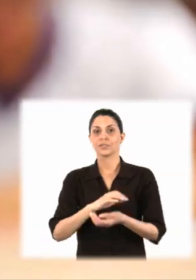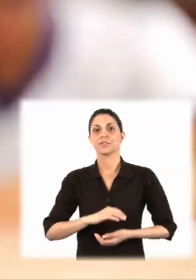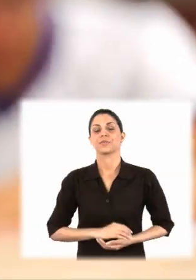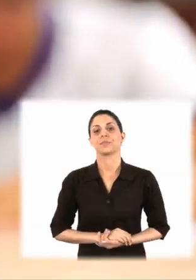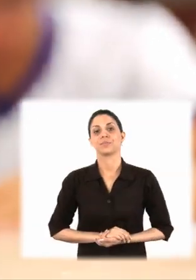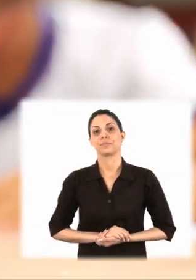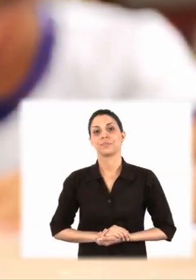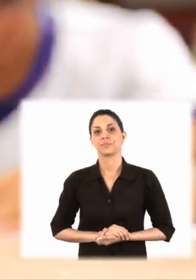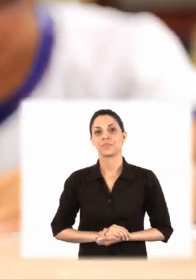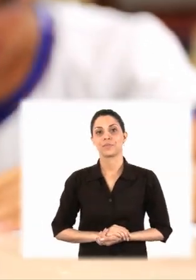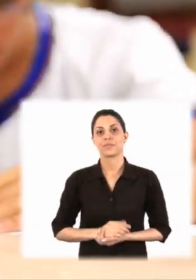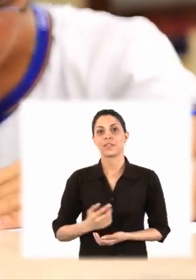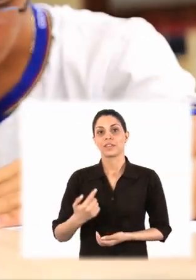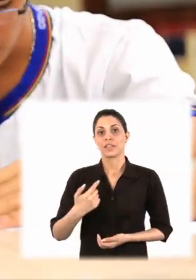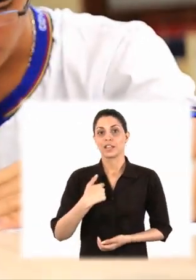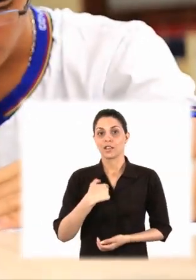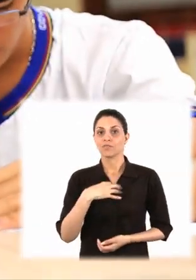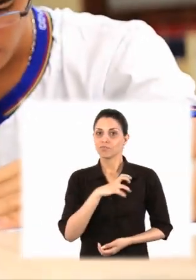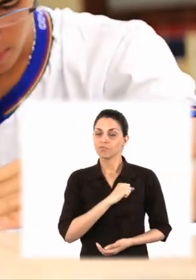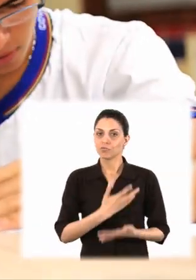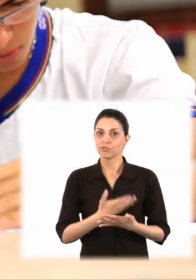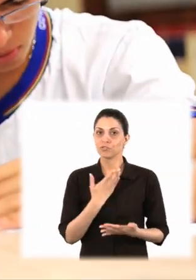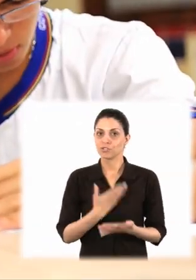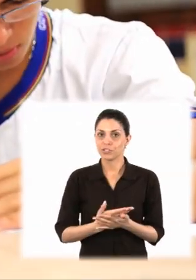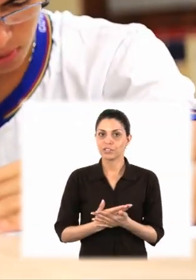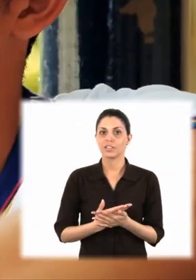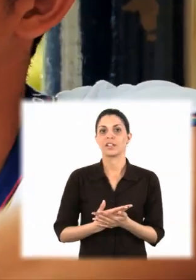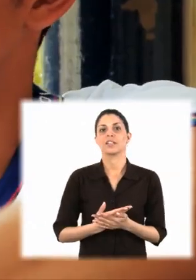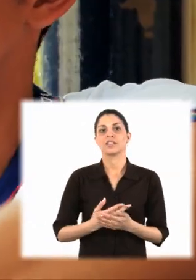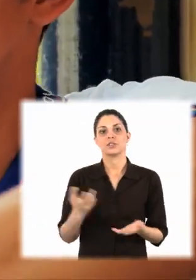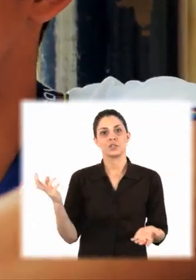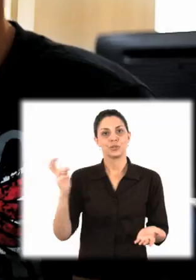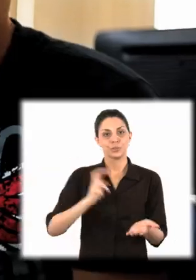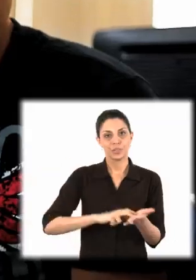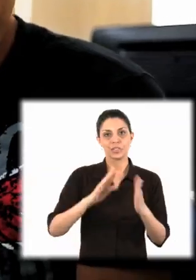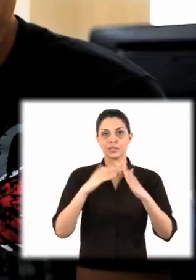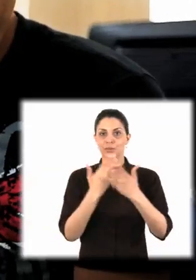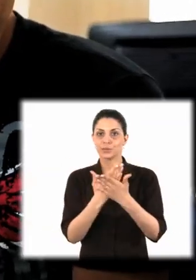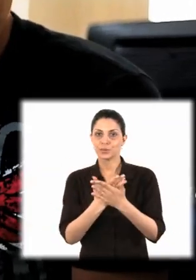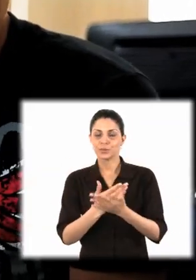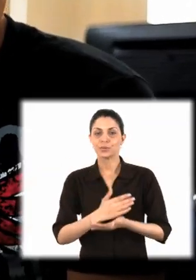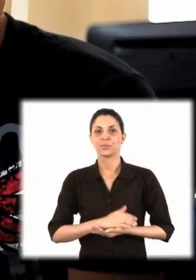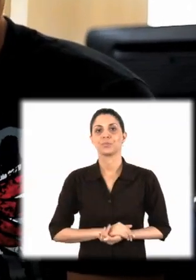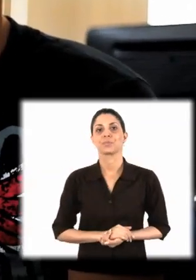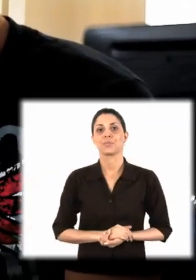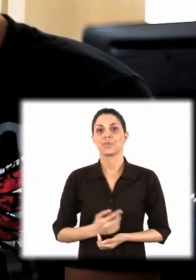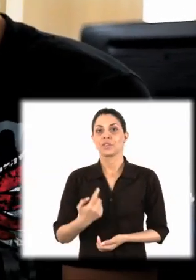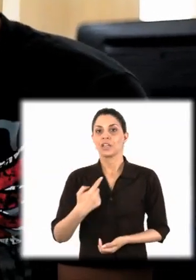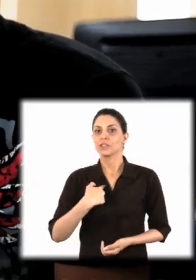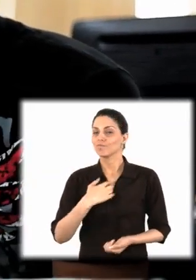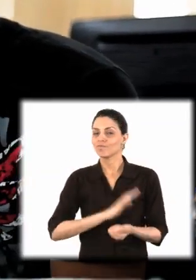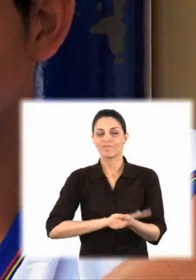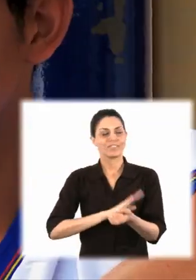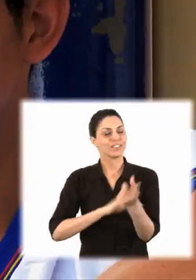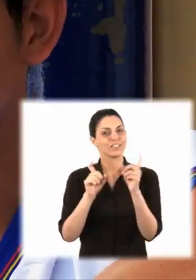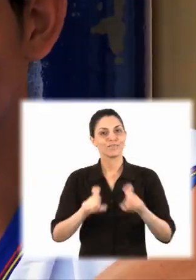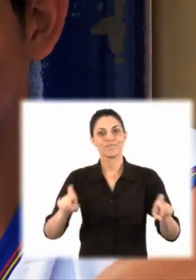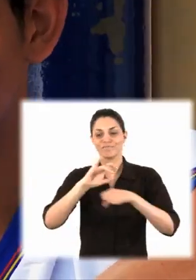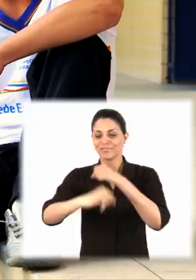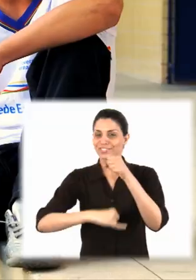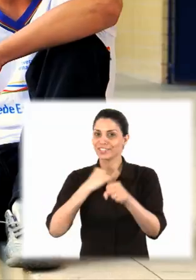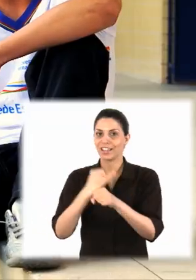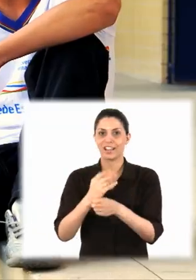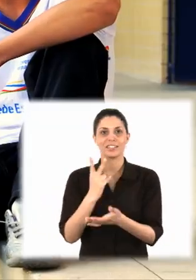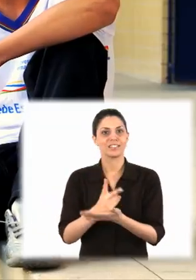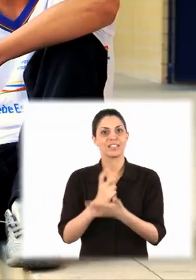Recife. Sou um cara que gosta de estudar, faço estágio pela manhã, à tarde estou na escola. Sou muito viciado em internet, não nego pra